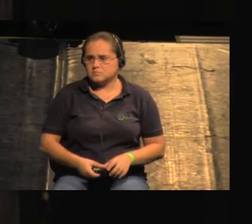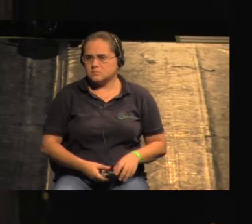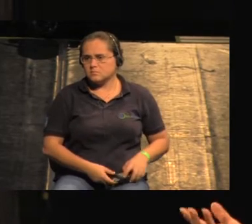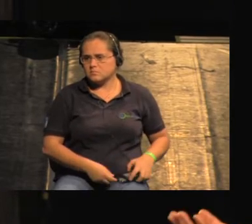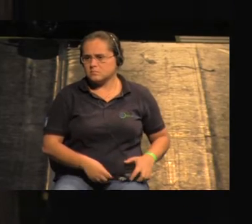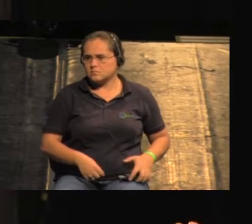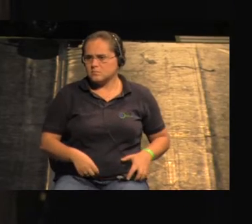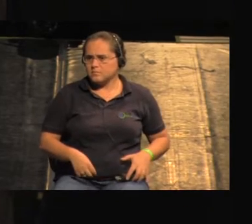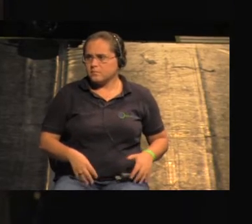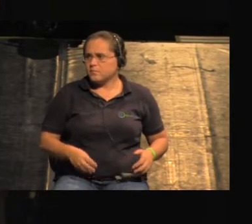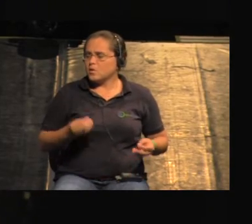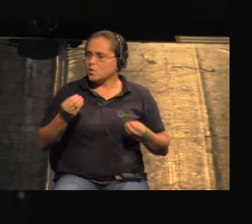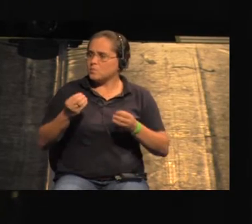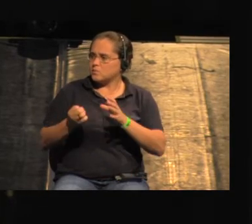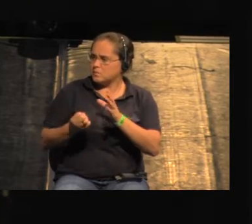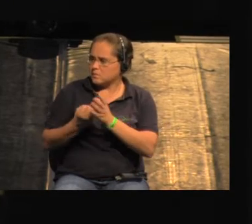tanto